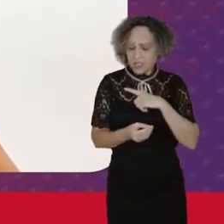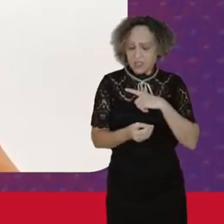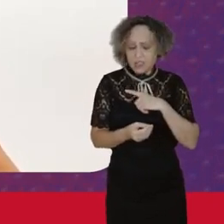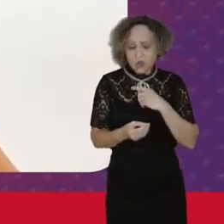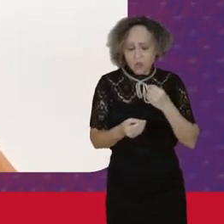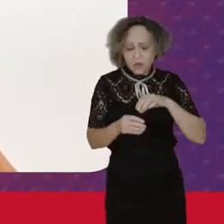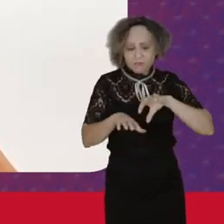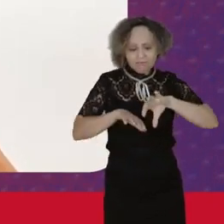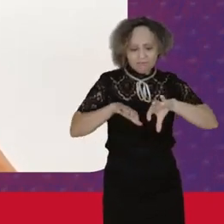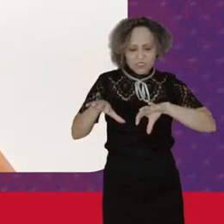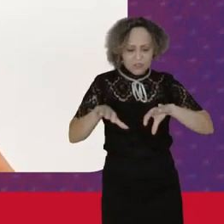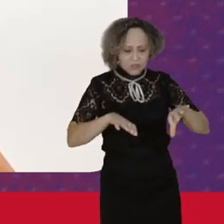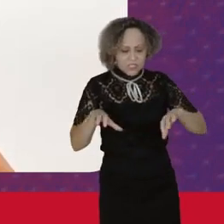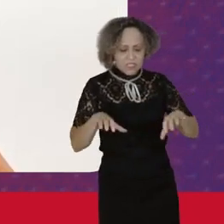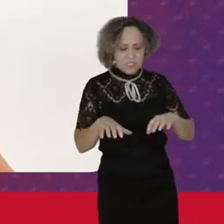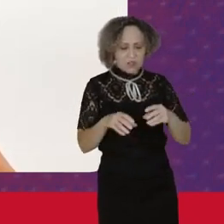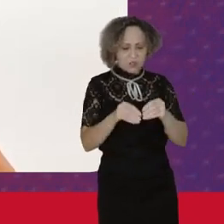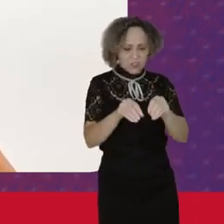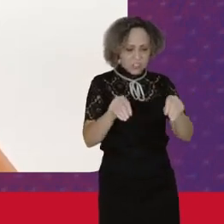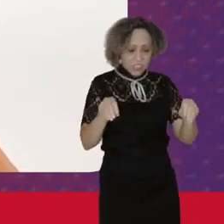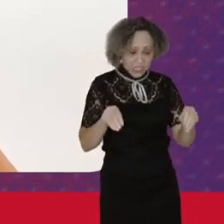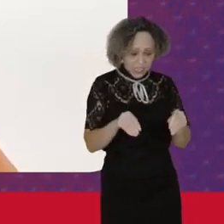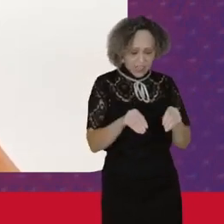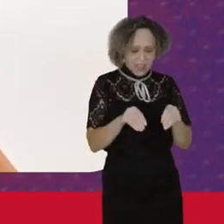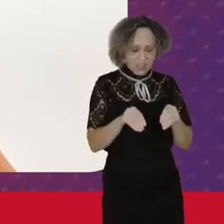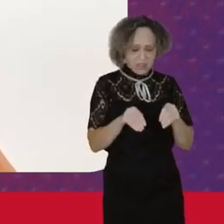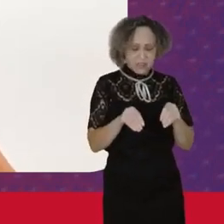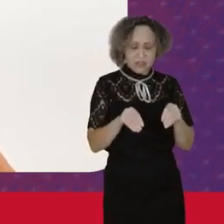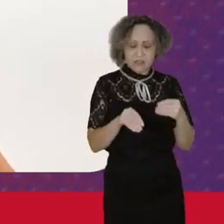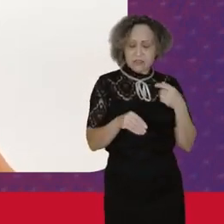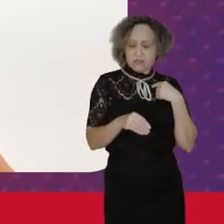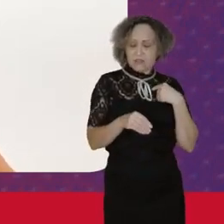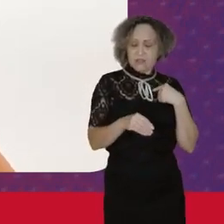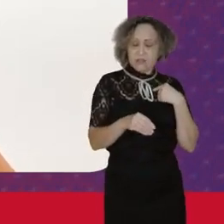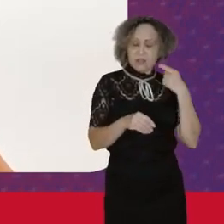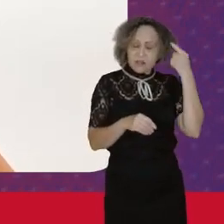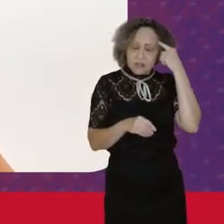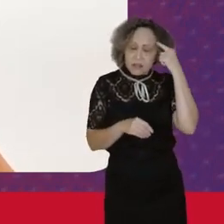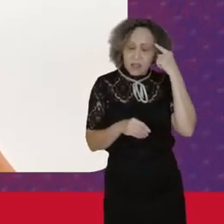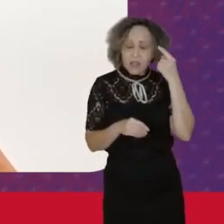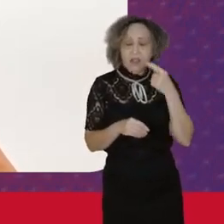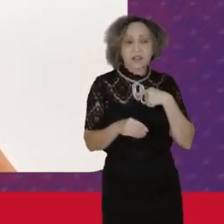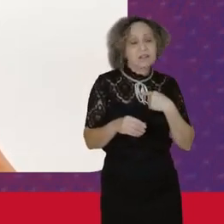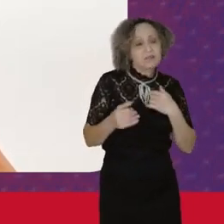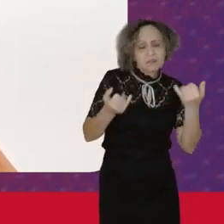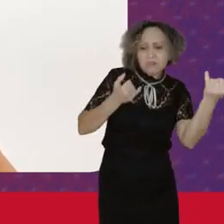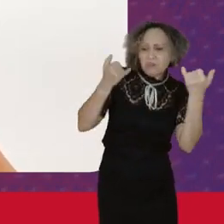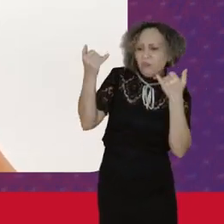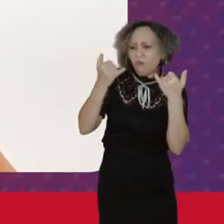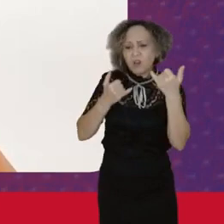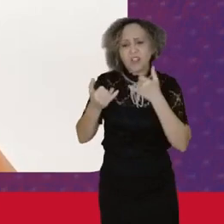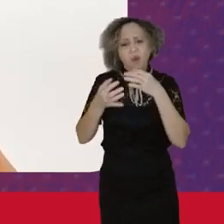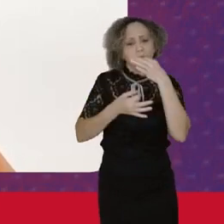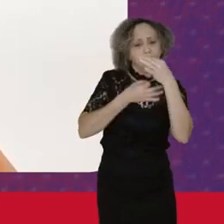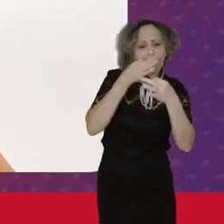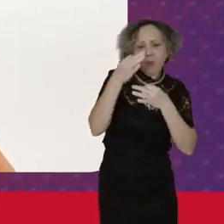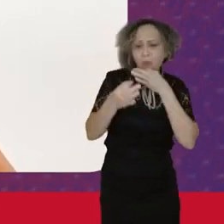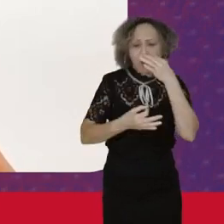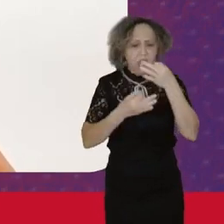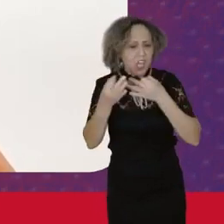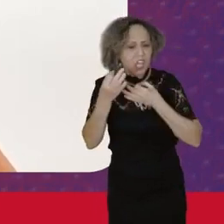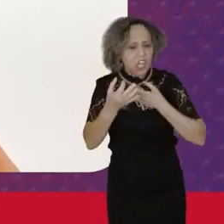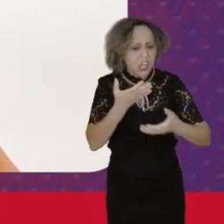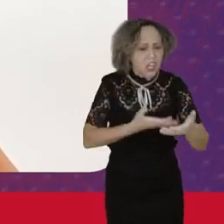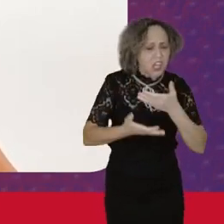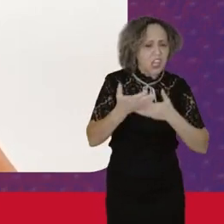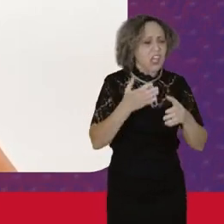bem nos trouxe a Luísa na sua aula, ouvindo todos os segmentos, ouvindo os movimentos gerais, os movimentos das